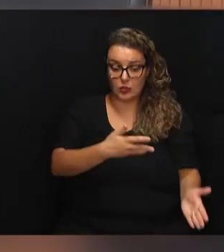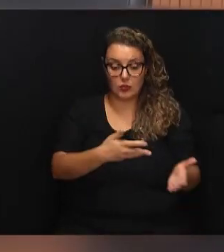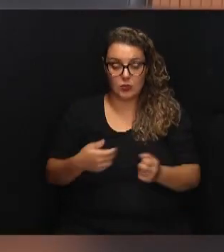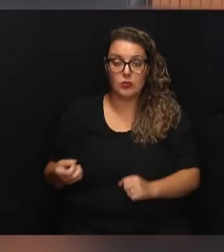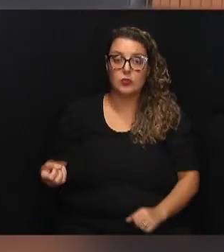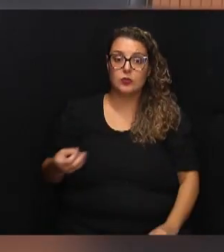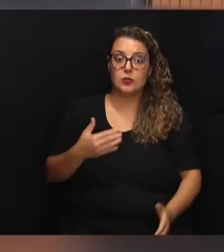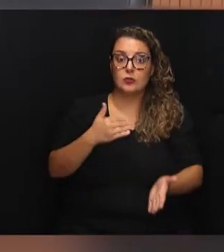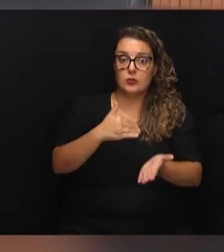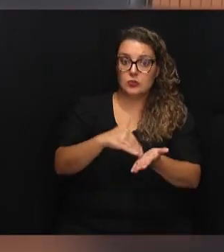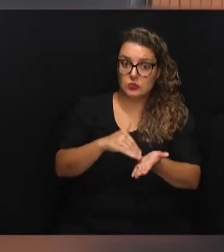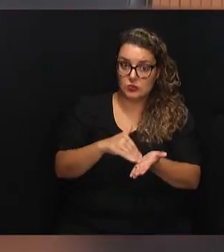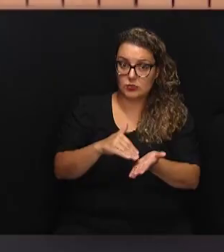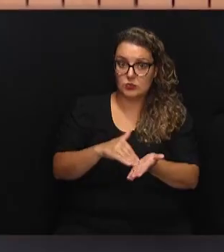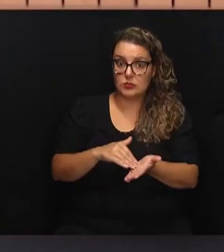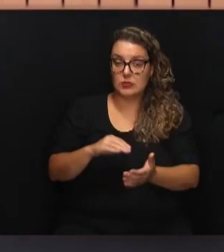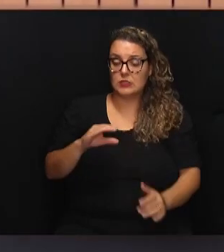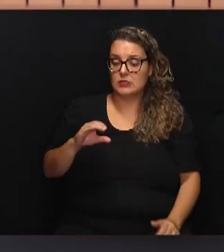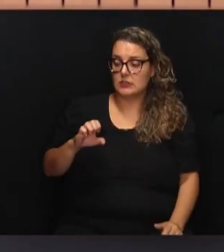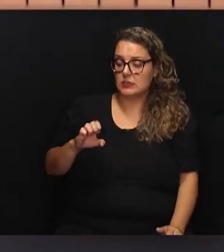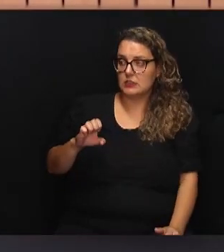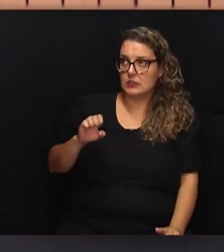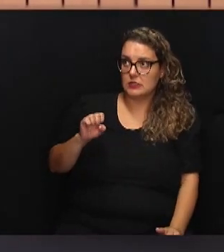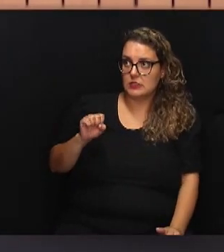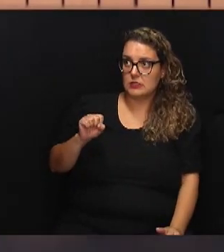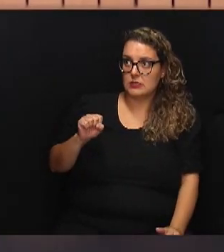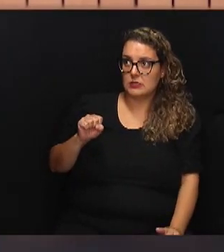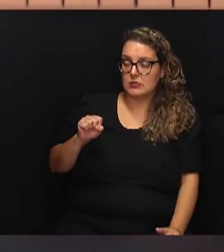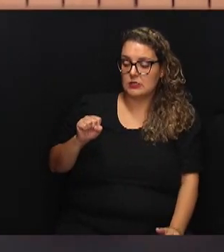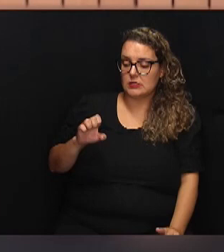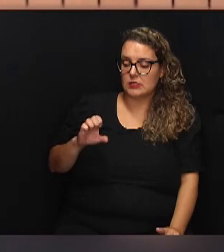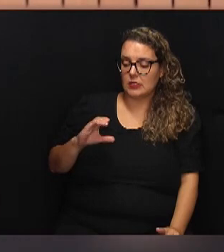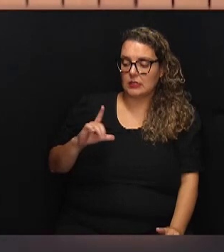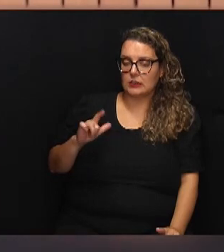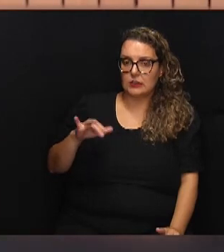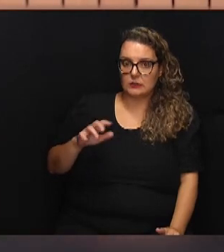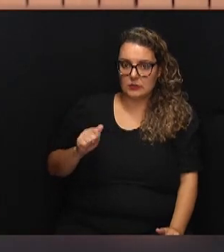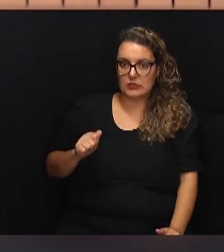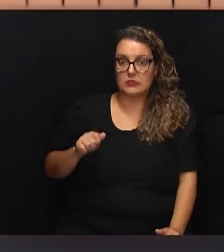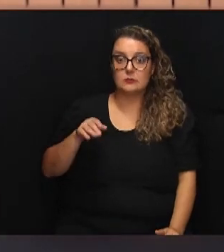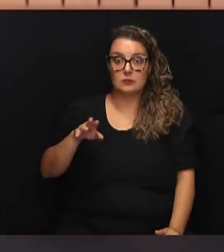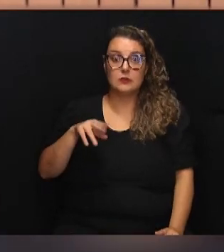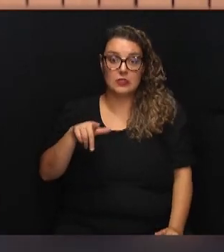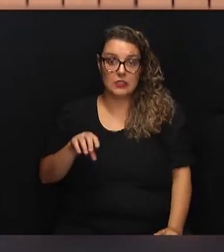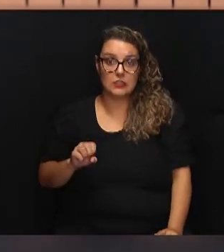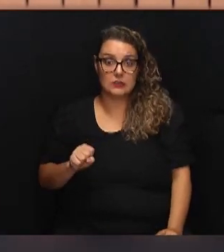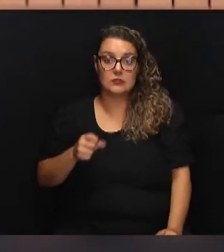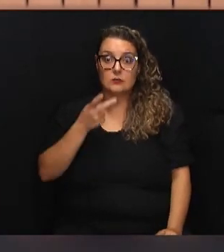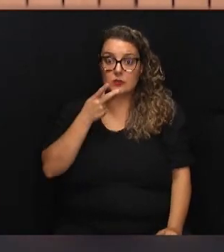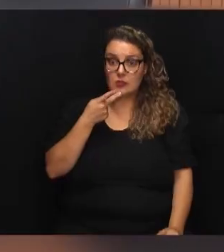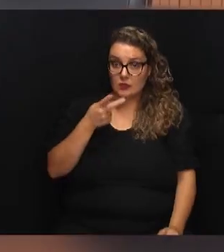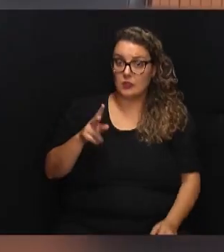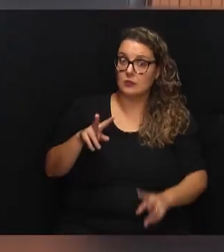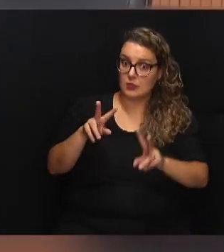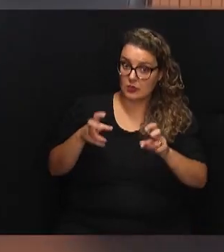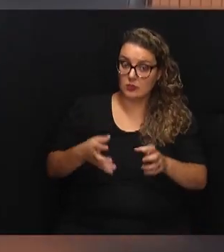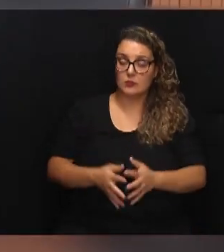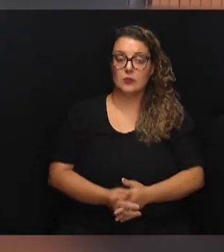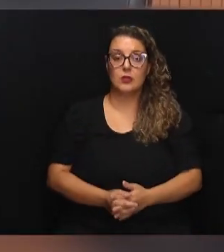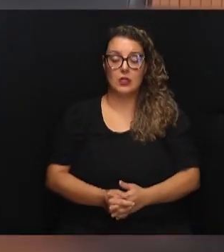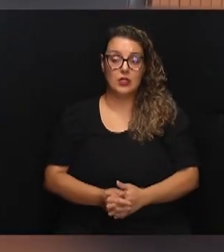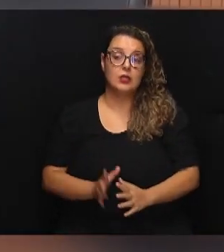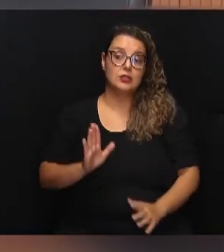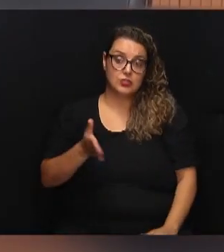novo secretário do Seclimas, Brás dos Santos Adegas Júnior, para falar sobre o tema, já que